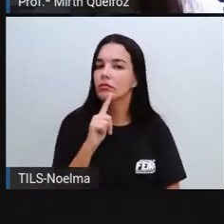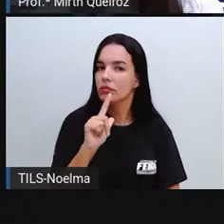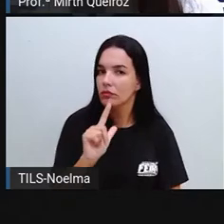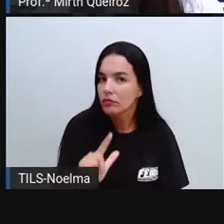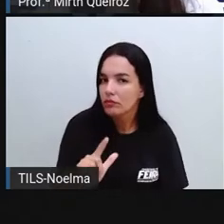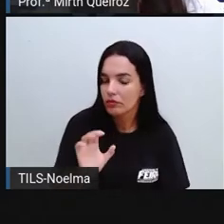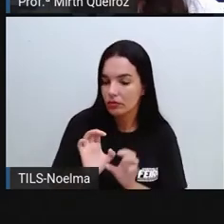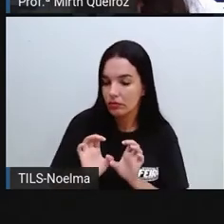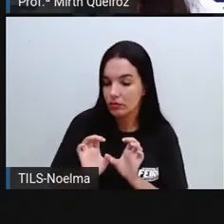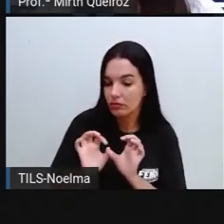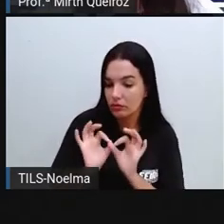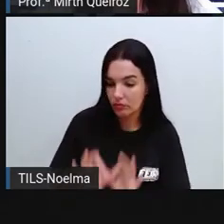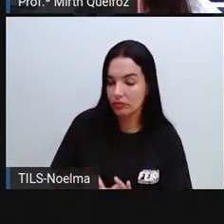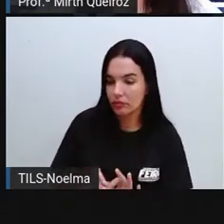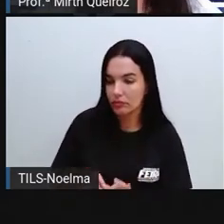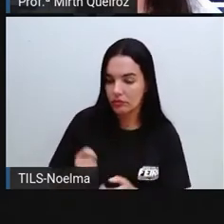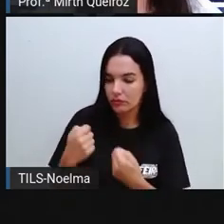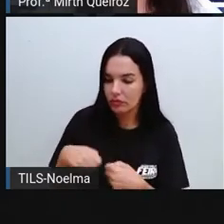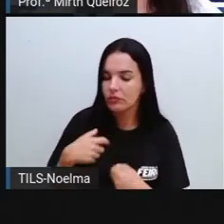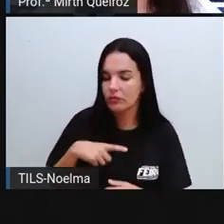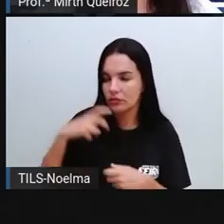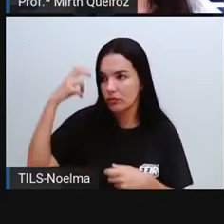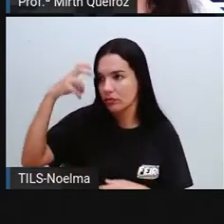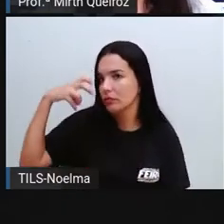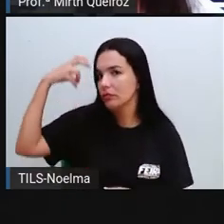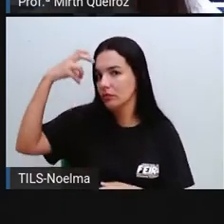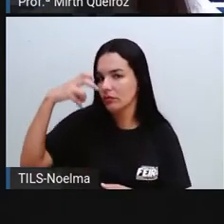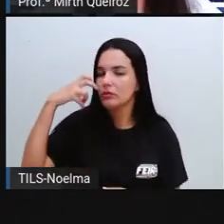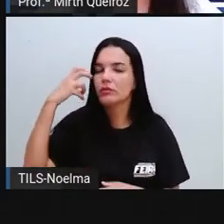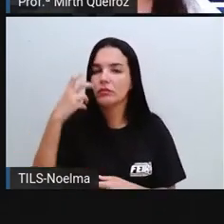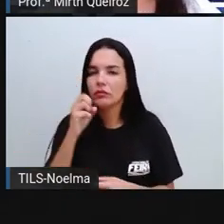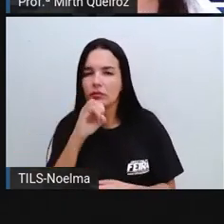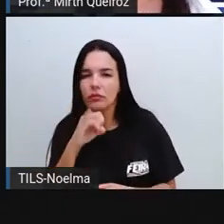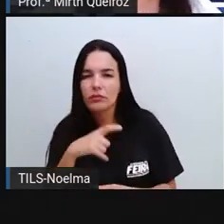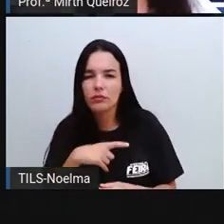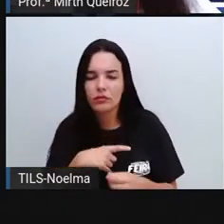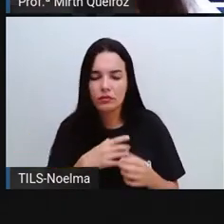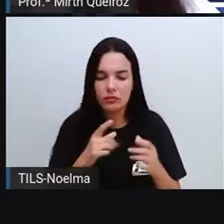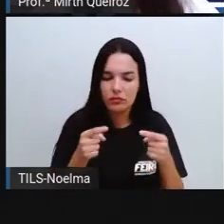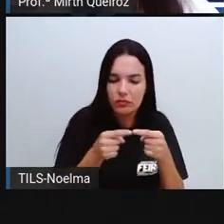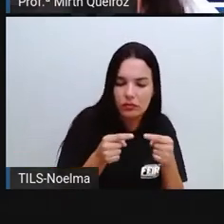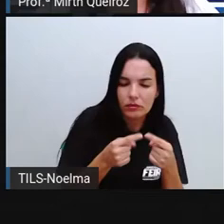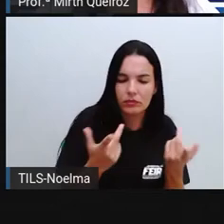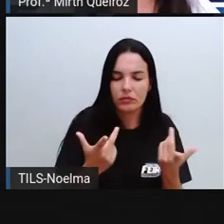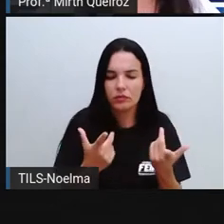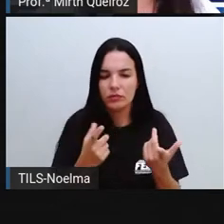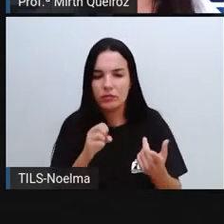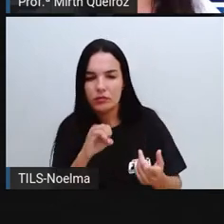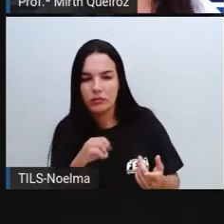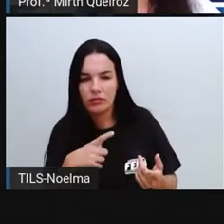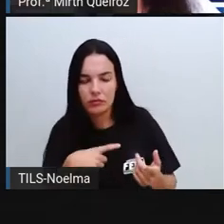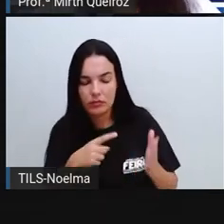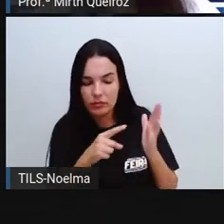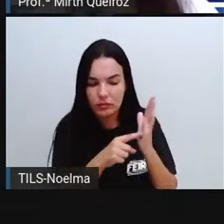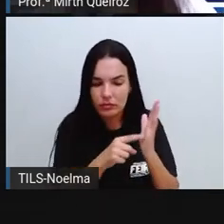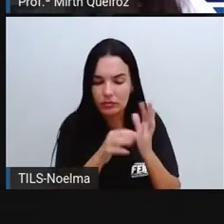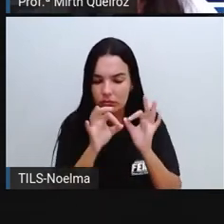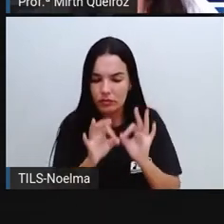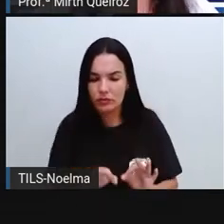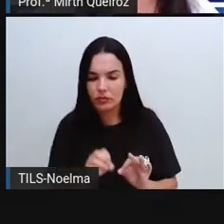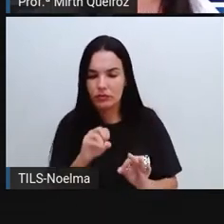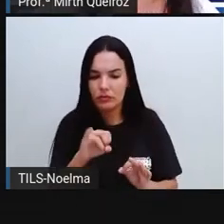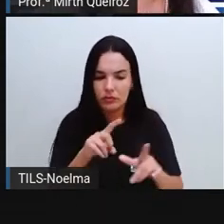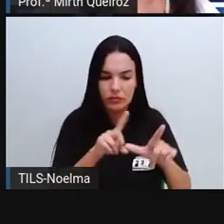relato escrito, a gente tem toda essa preocupação, né? Se está tendo concordância, se a gente utilizou a pontuação de forma correta, a ortografia